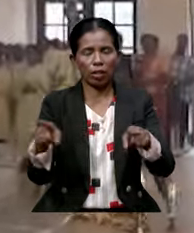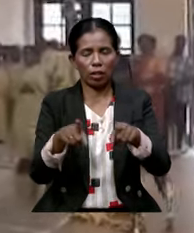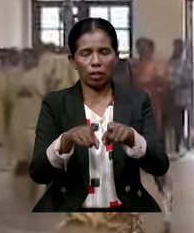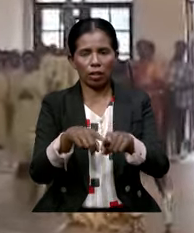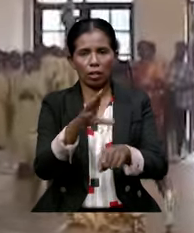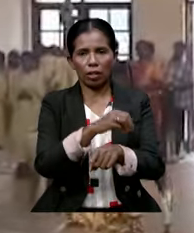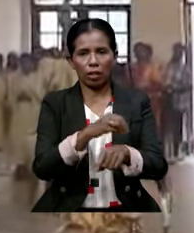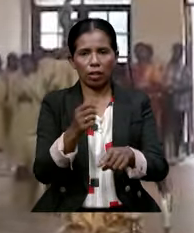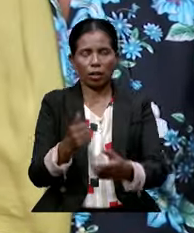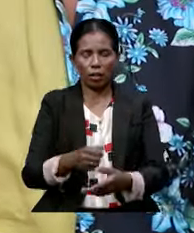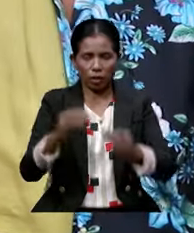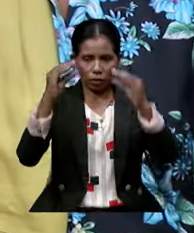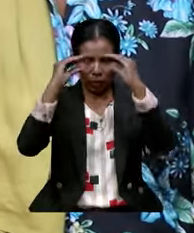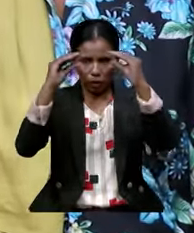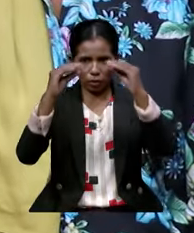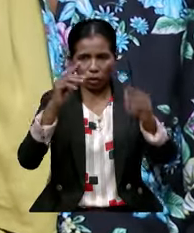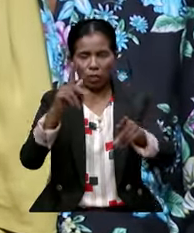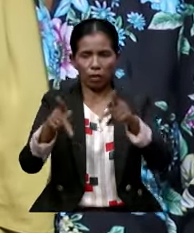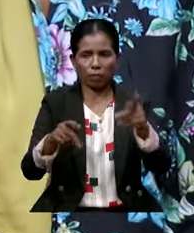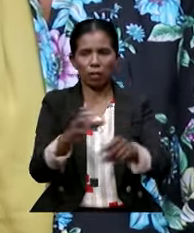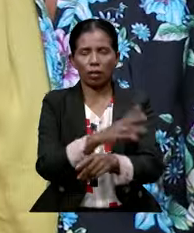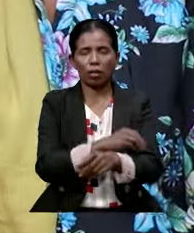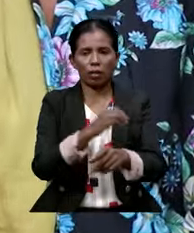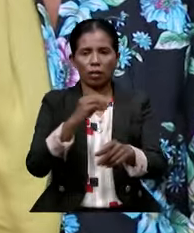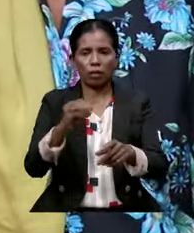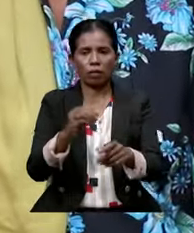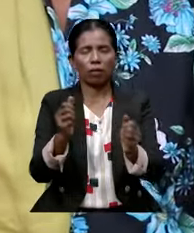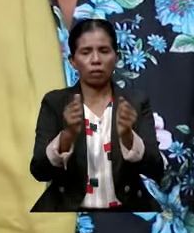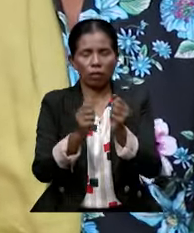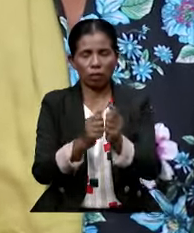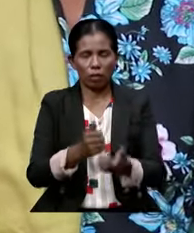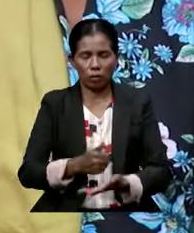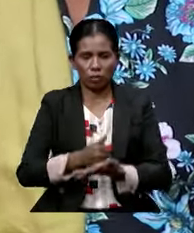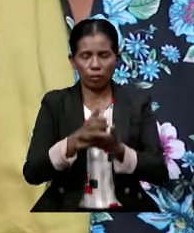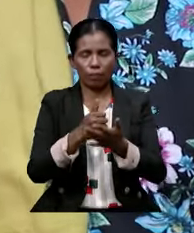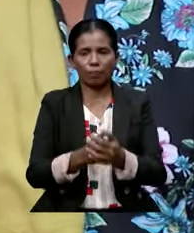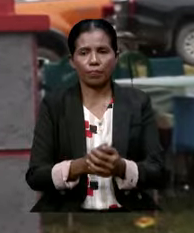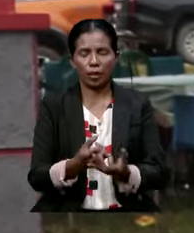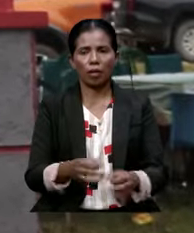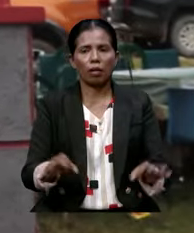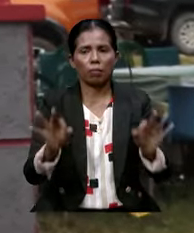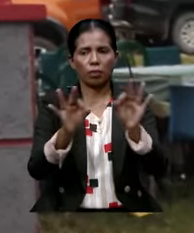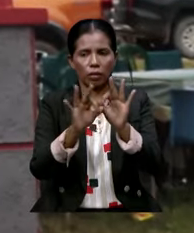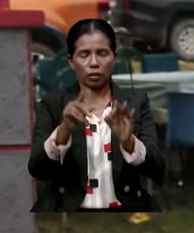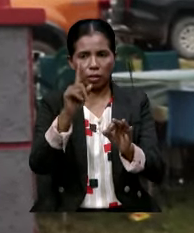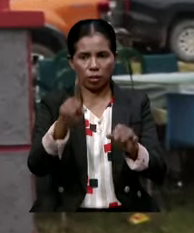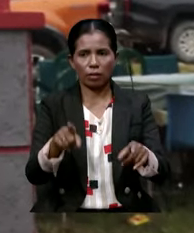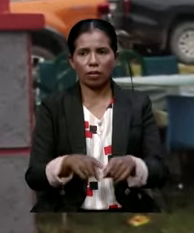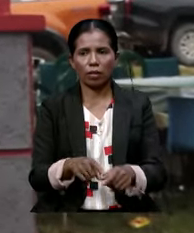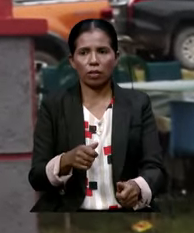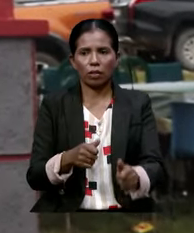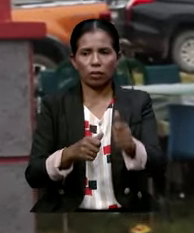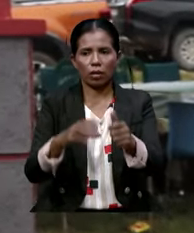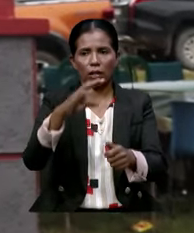princípio mac atu hanorin santifica no governa. Bat princípio macanem, tu ir